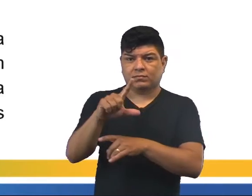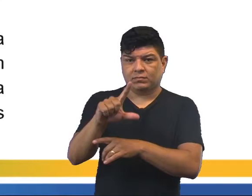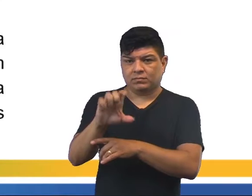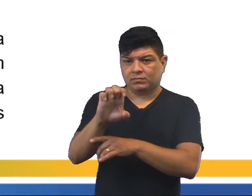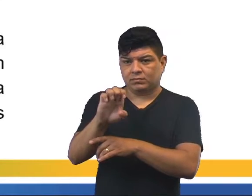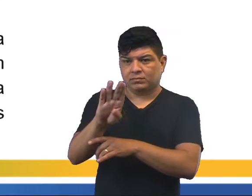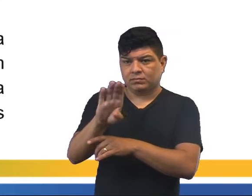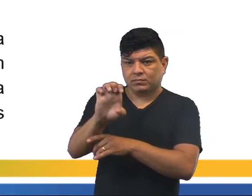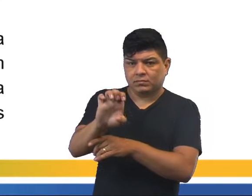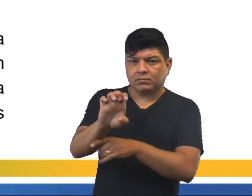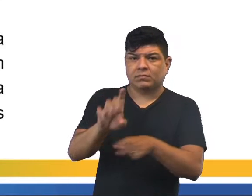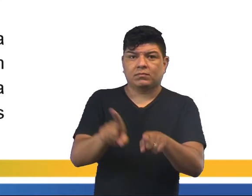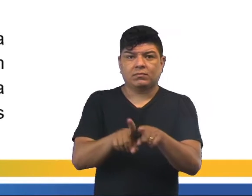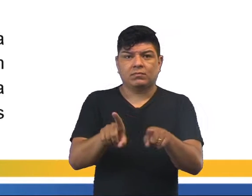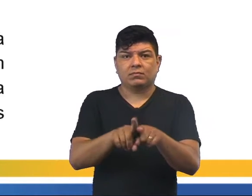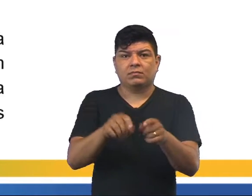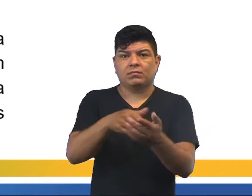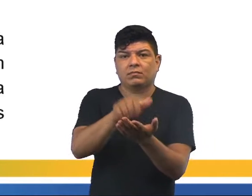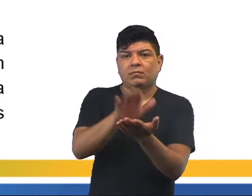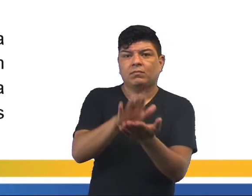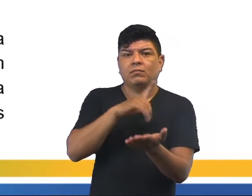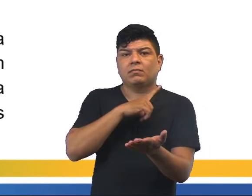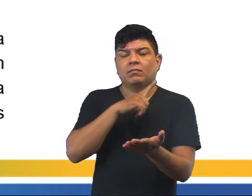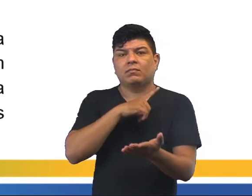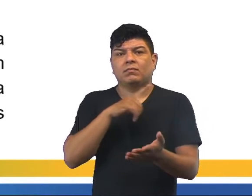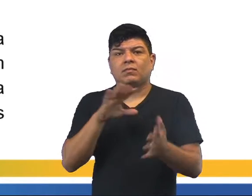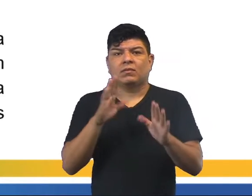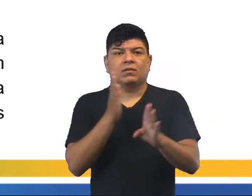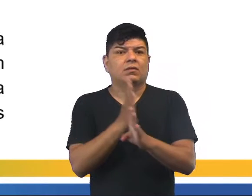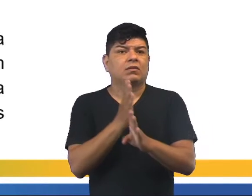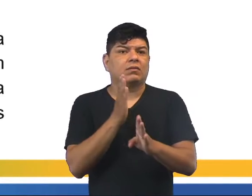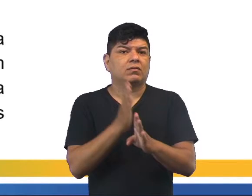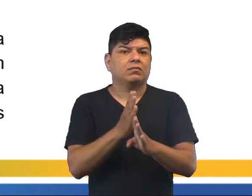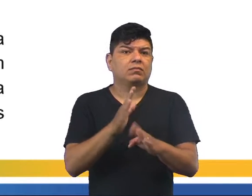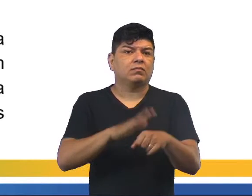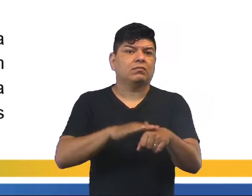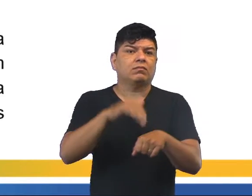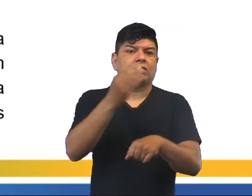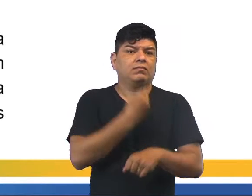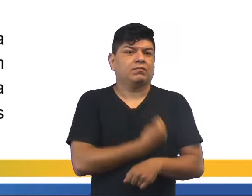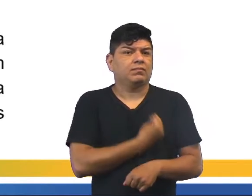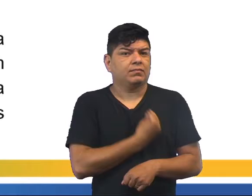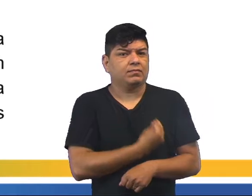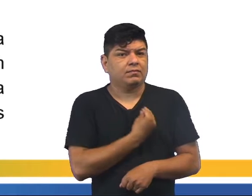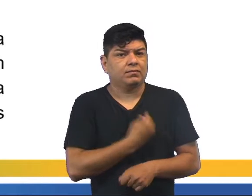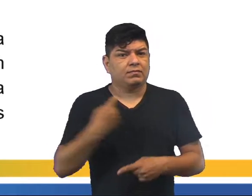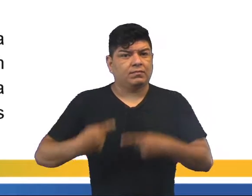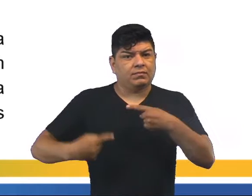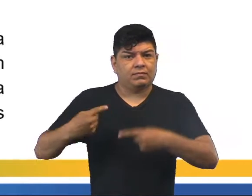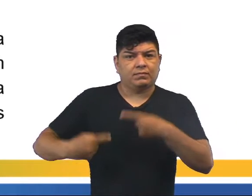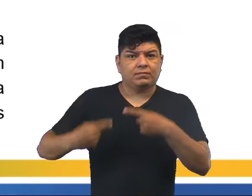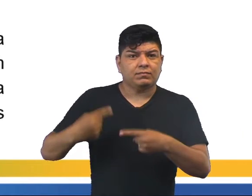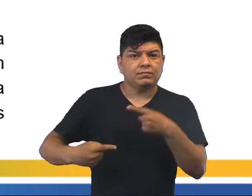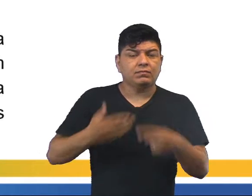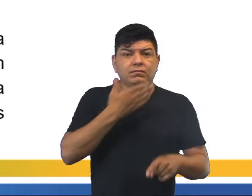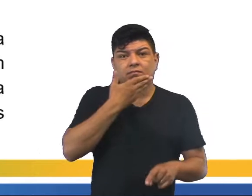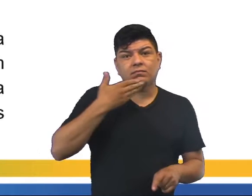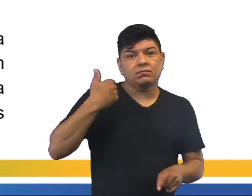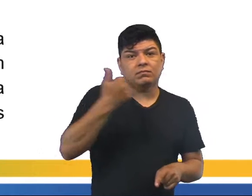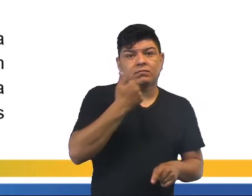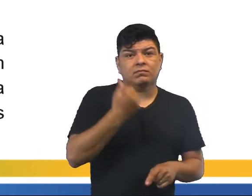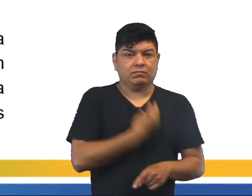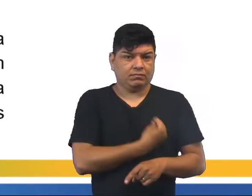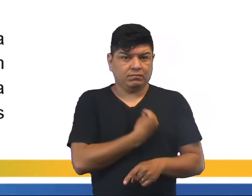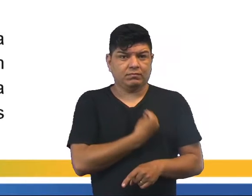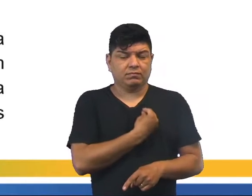ligada às lutas, né, dos plebeus, e por uma maior participação, né, da política e os melhores condições de